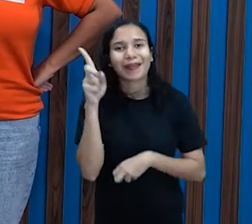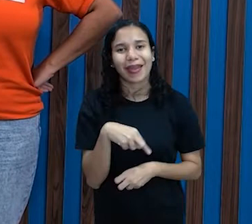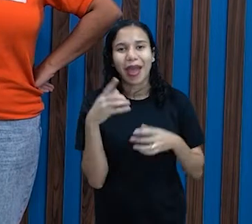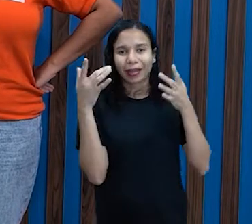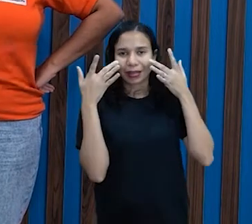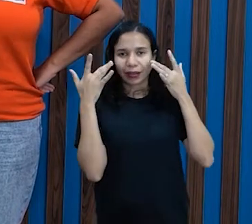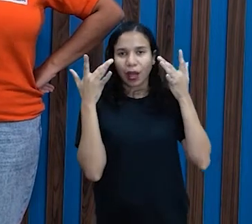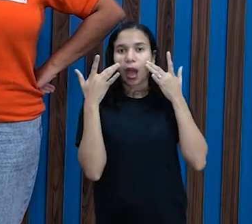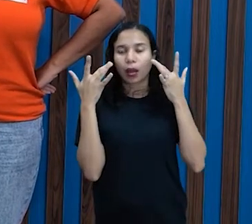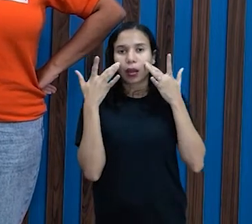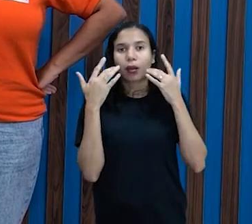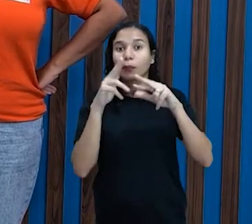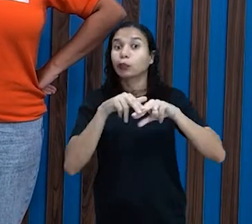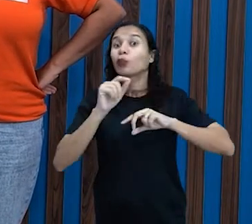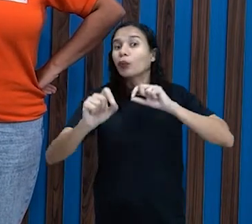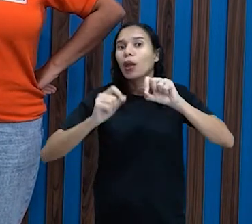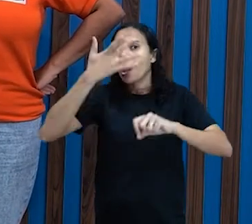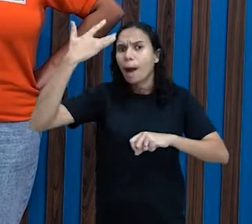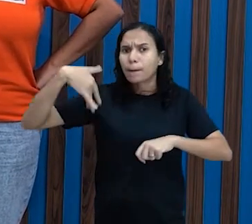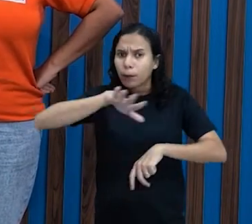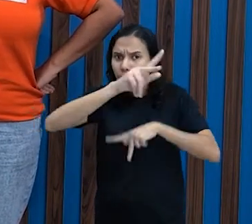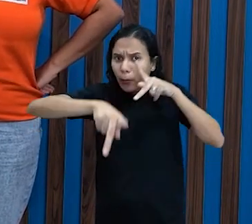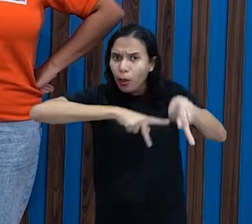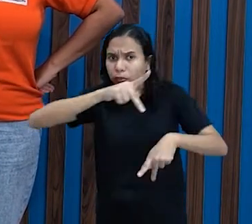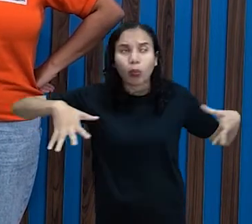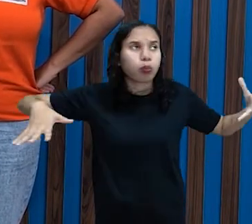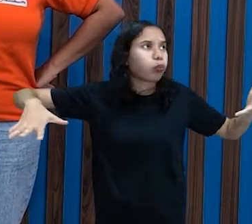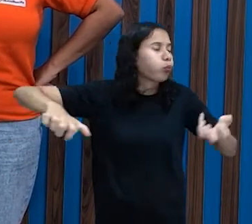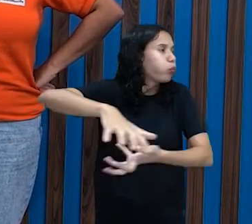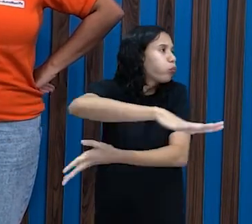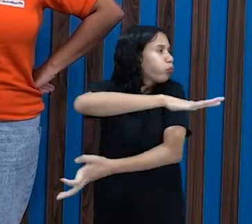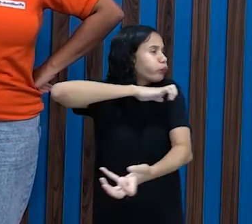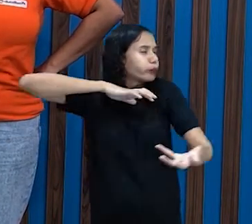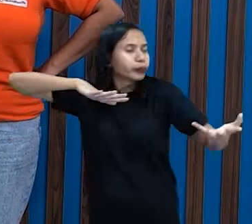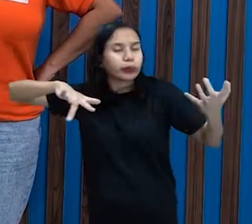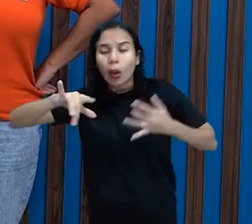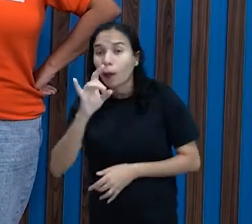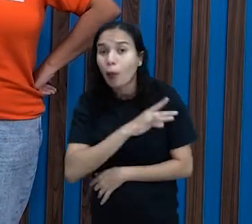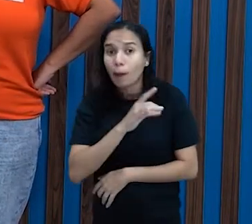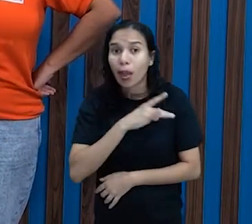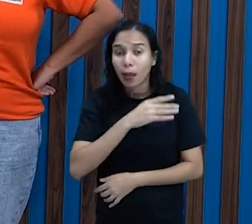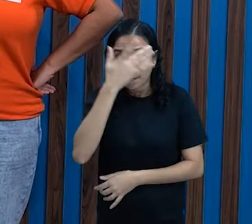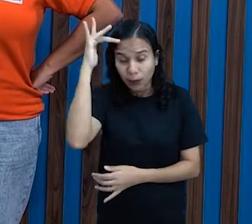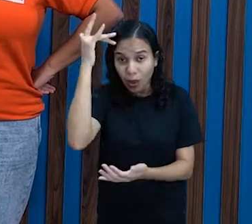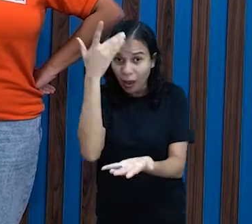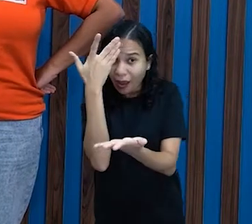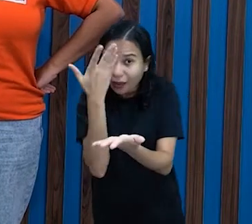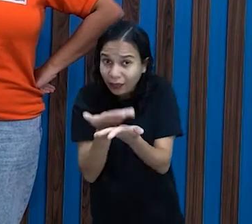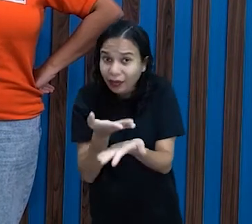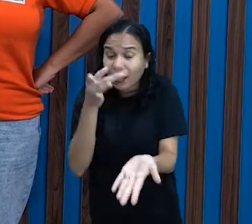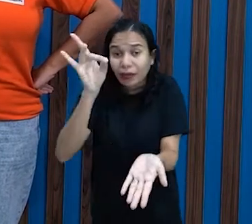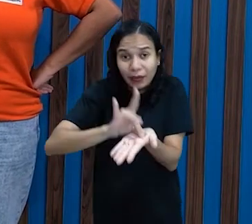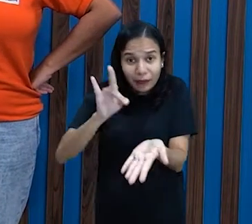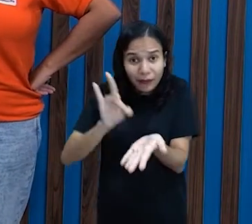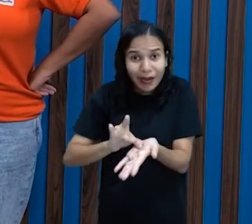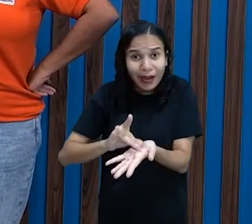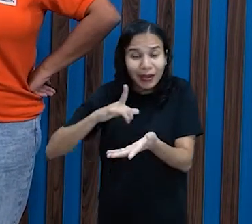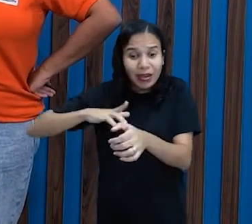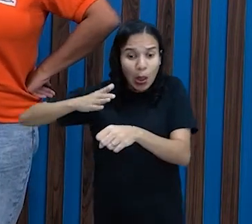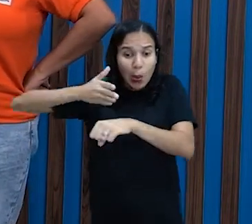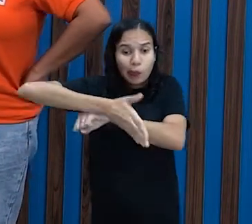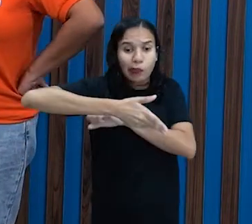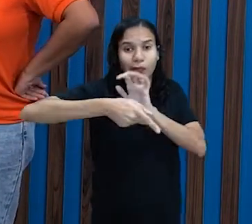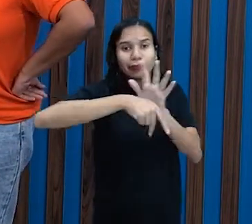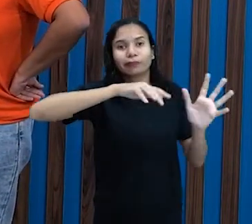que aconteceu? Um caos total e absoluto. Porque as pessoas acreditaram que Marte estava invadindo